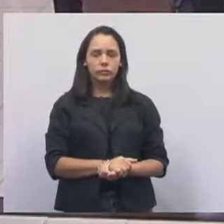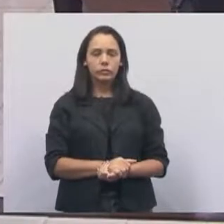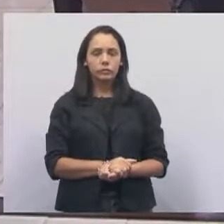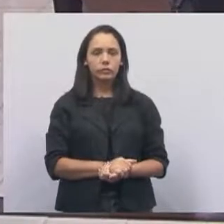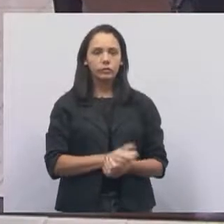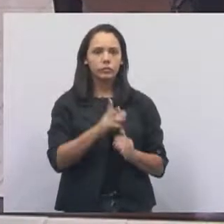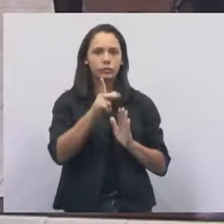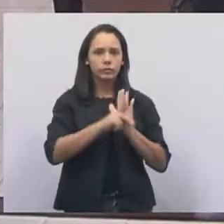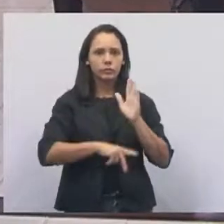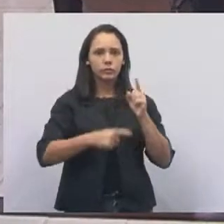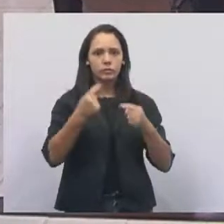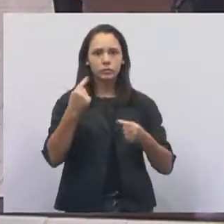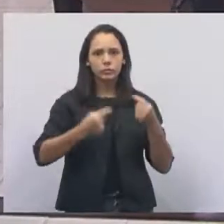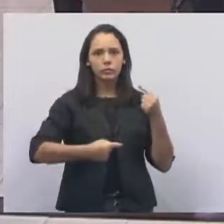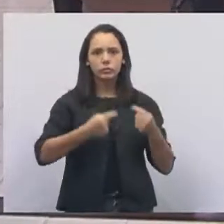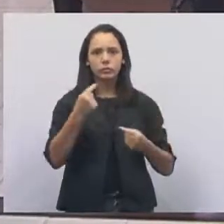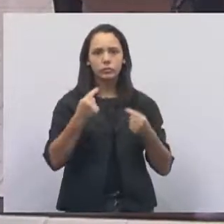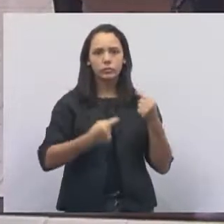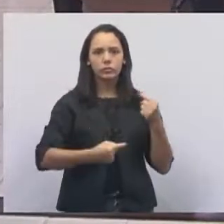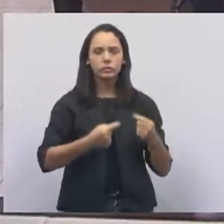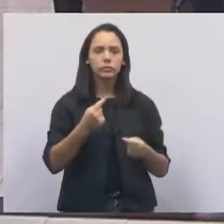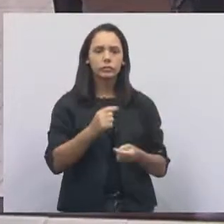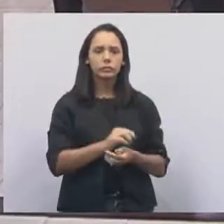projeto está em discussão